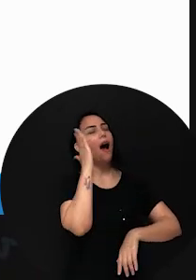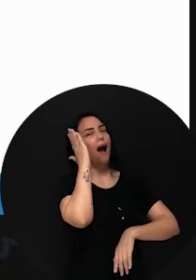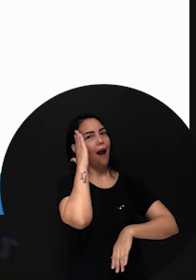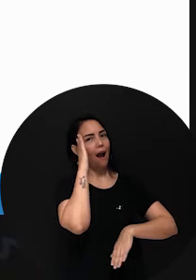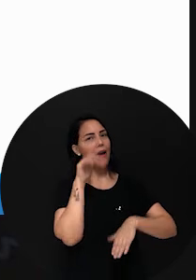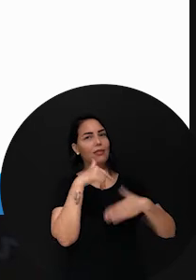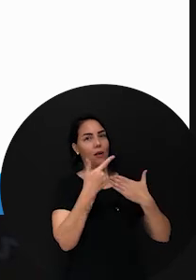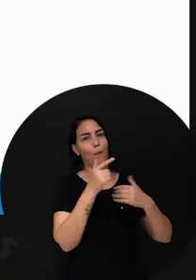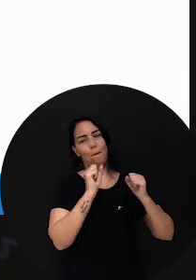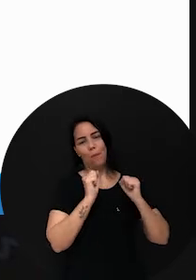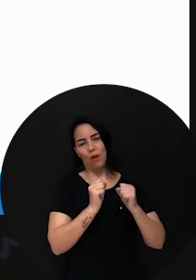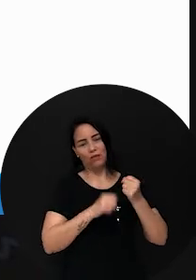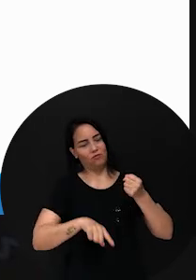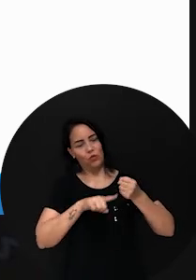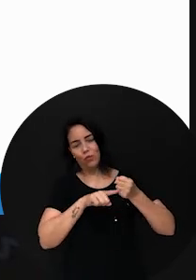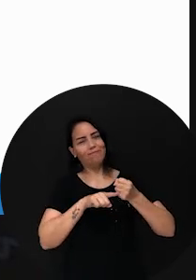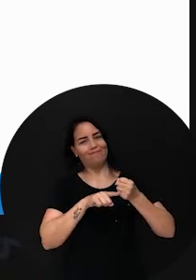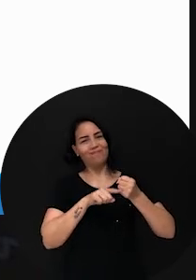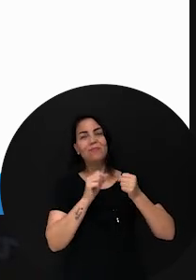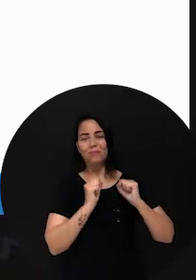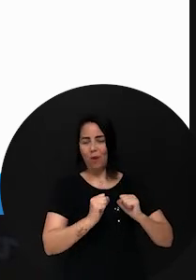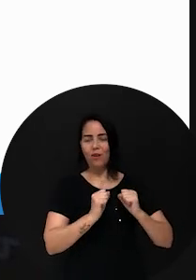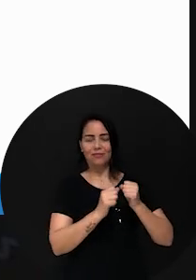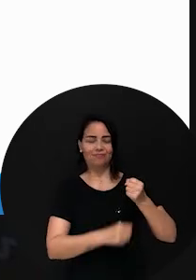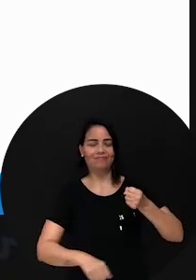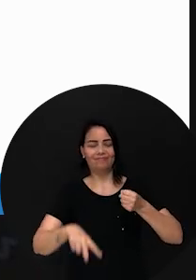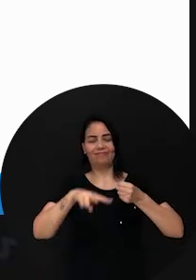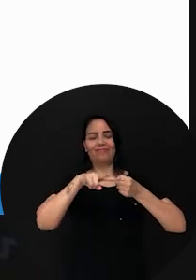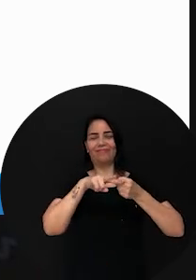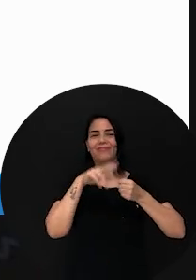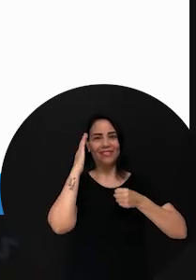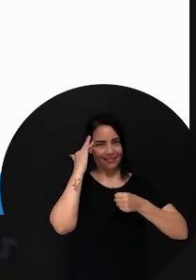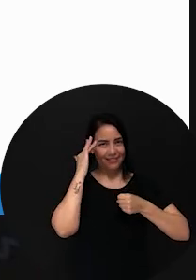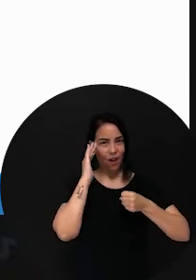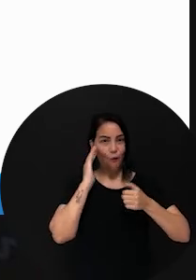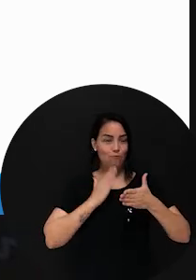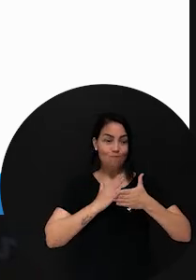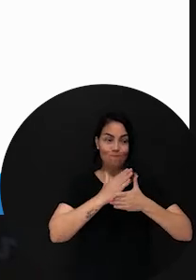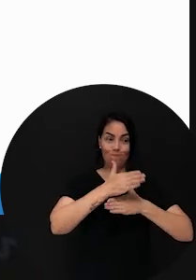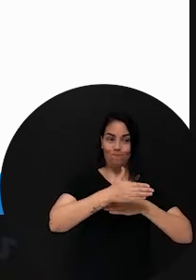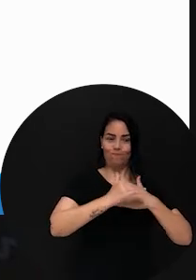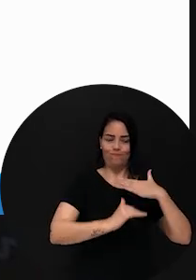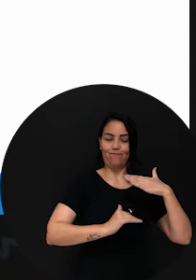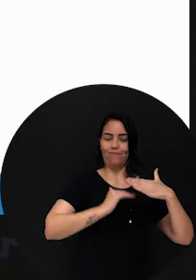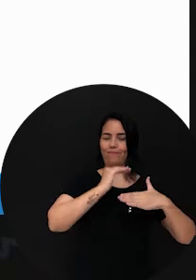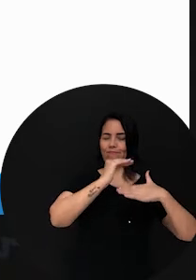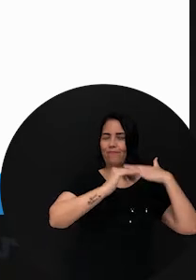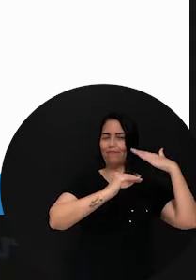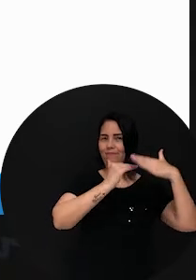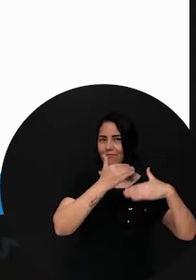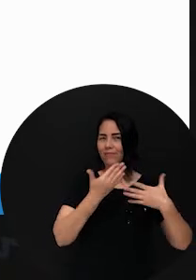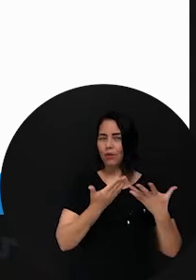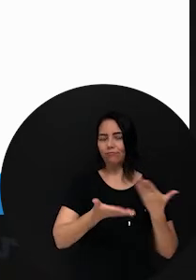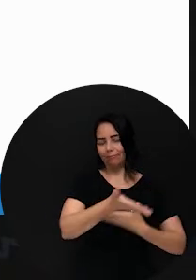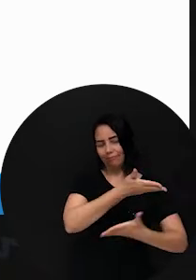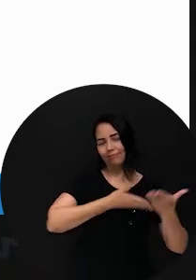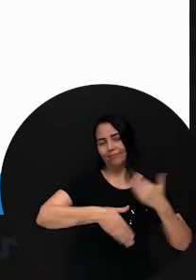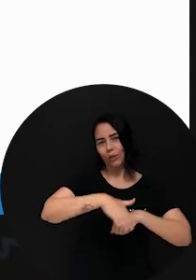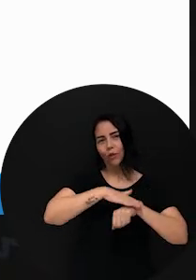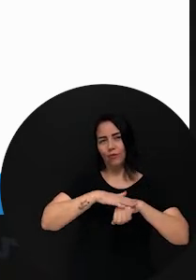então já vai rolando aí uma avaliaçãozinha, uma conversa para justamente fazer esse nivelamento. Muito